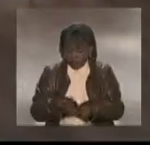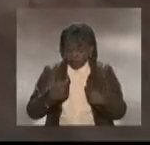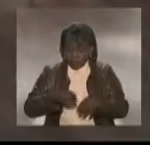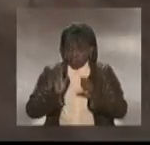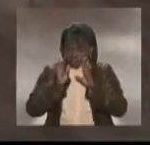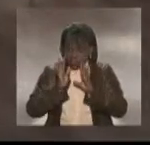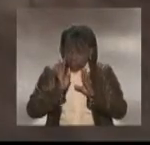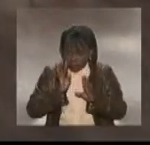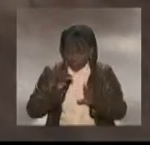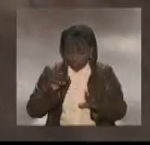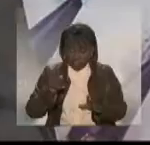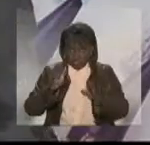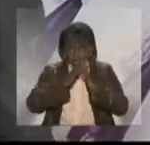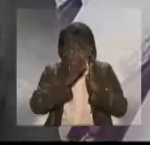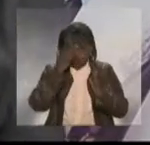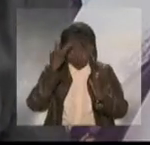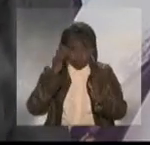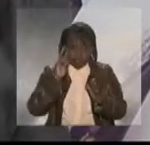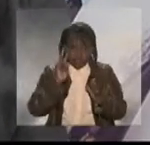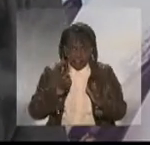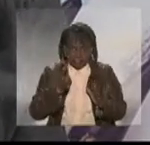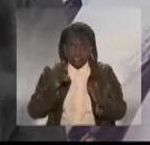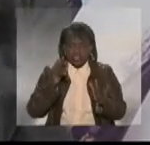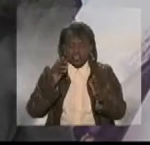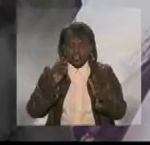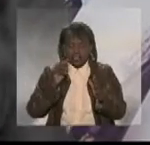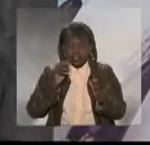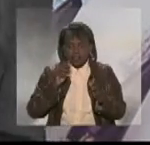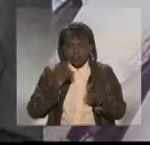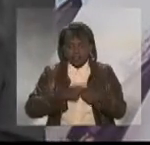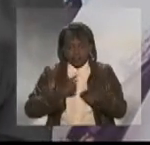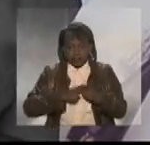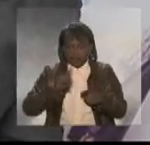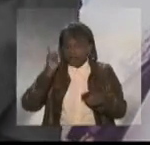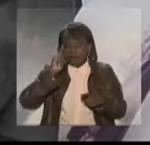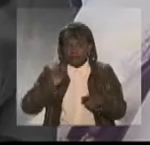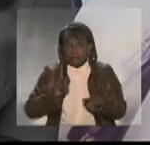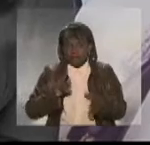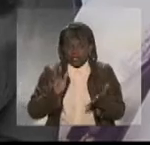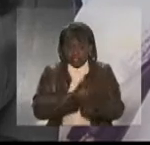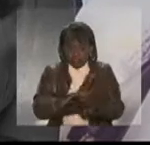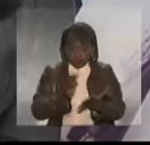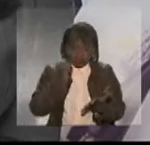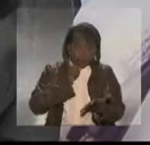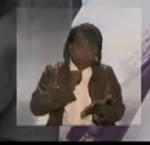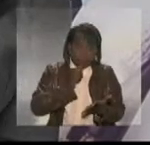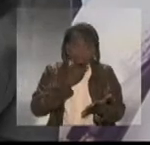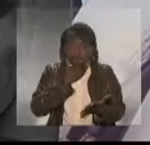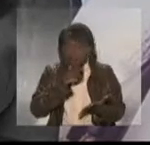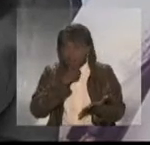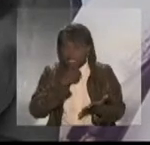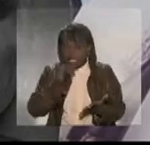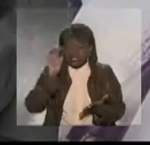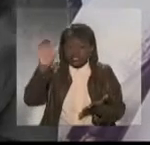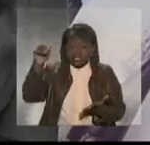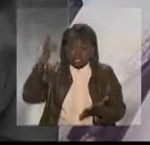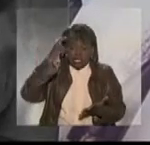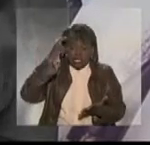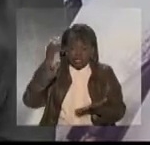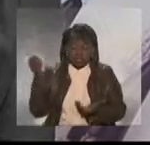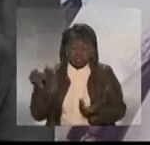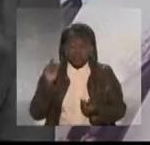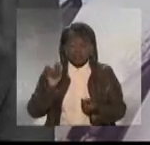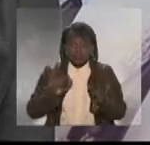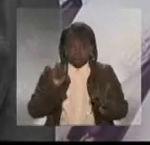estar escutando isso, as pessoas que estão em casa também ouvindo isso, porque a gente não sabe, muitos pais não sabem o que se passa na cabeça